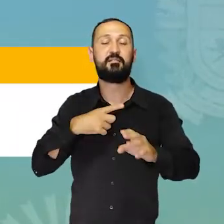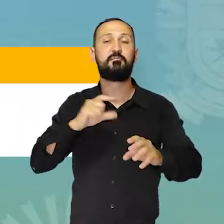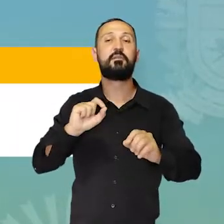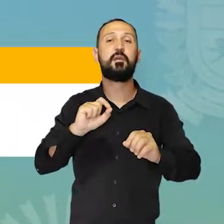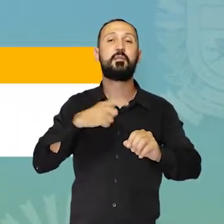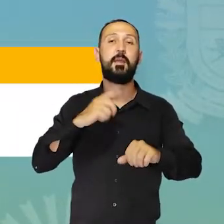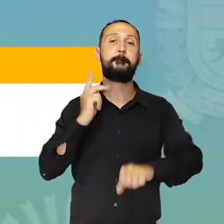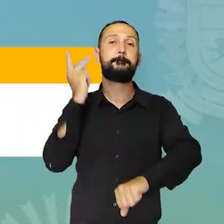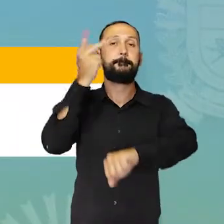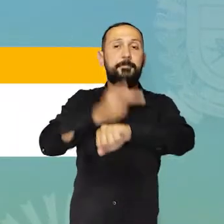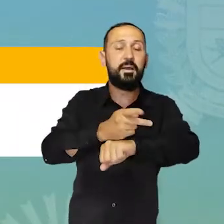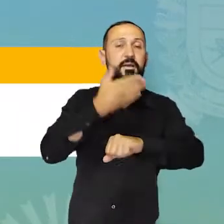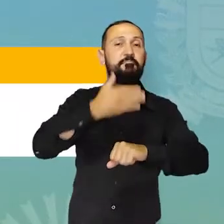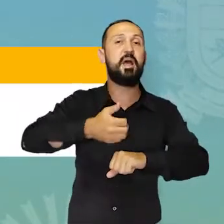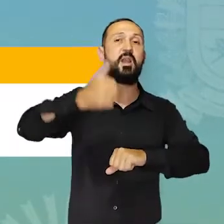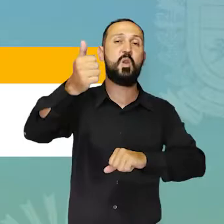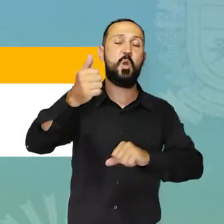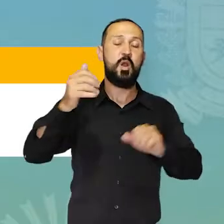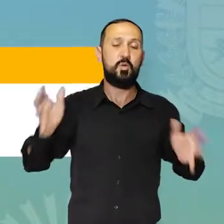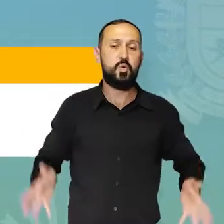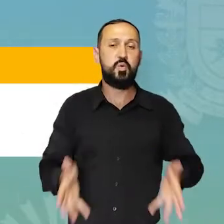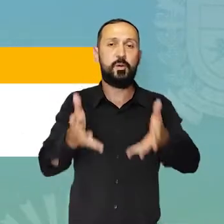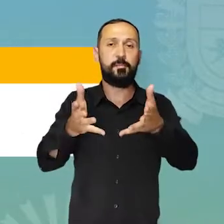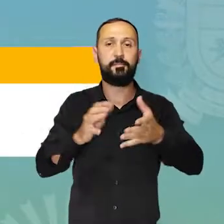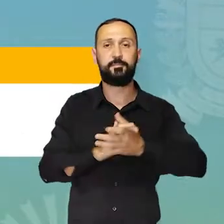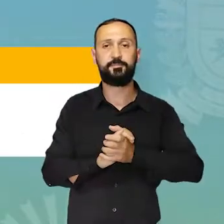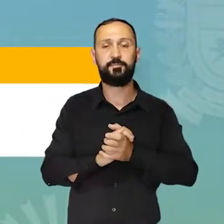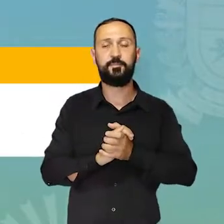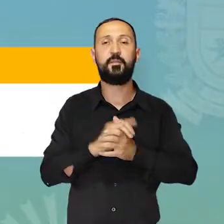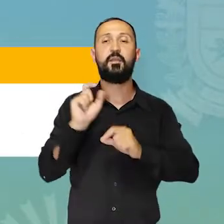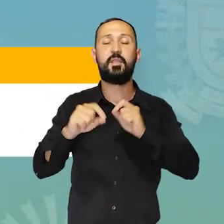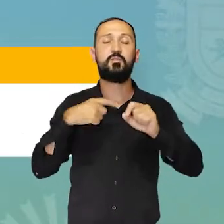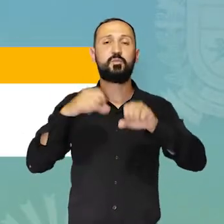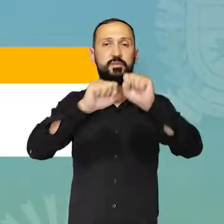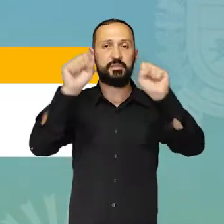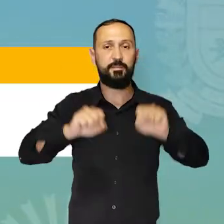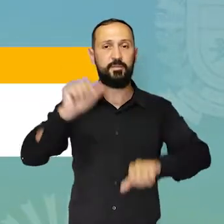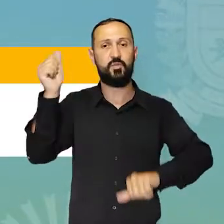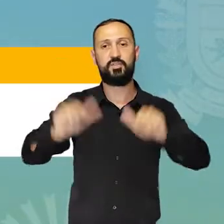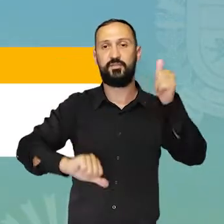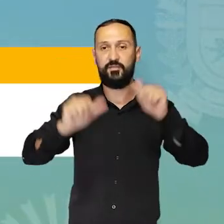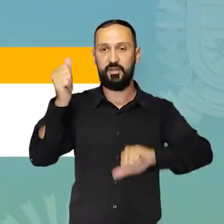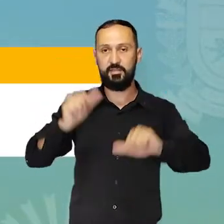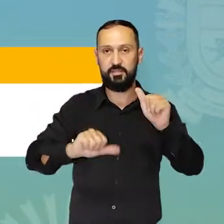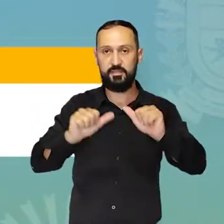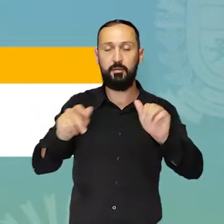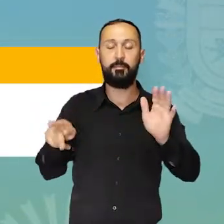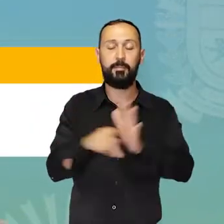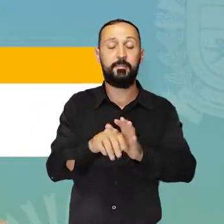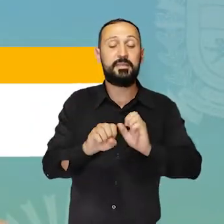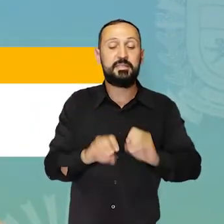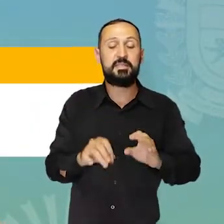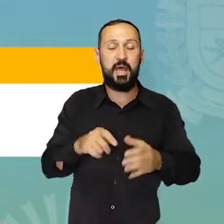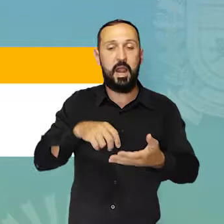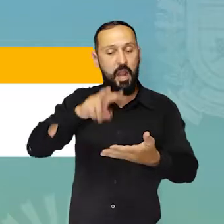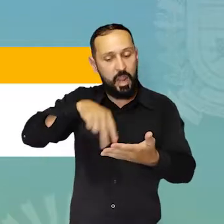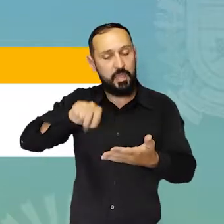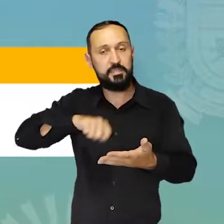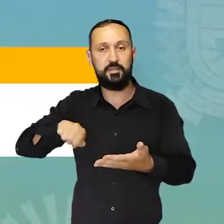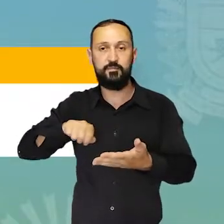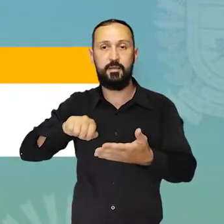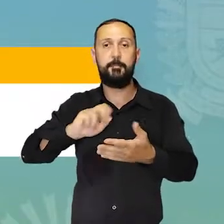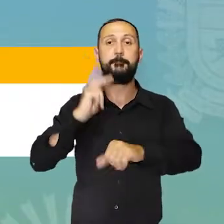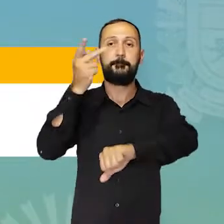é institui prêmio de destaque institui é um sistema de avaliação da alfabetização